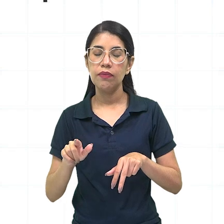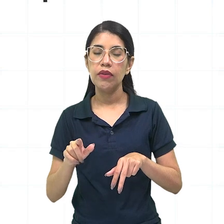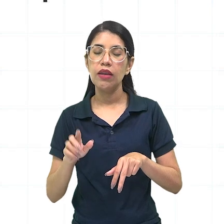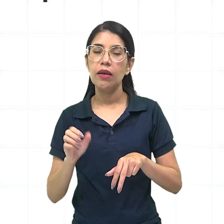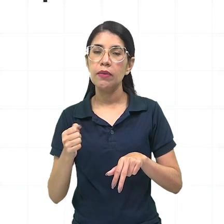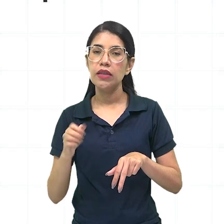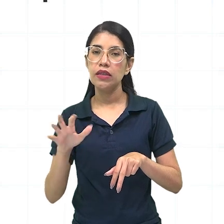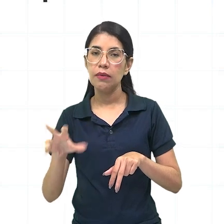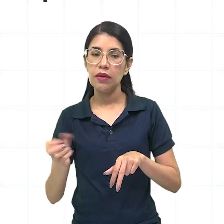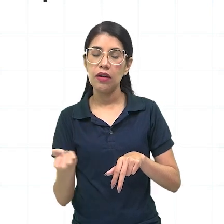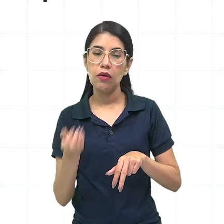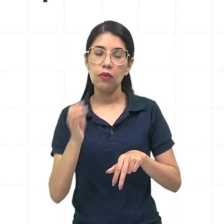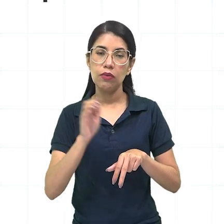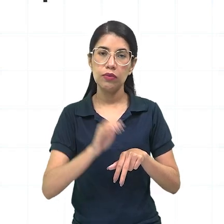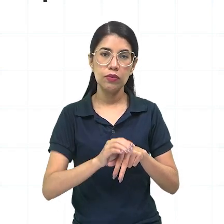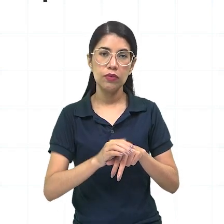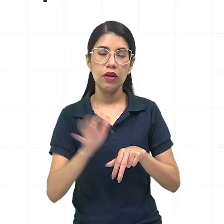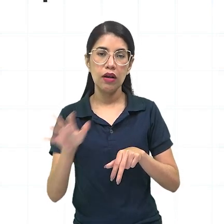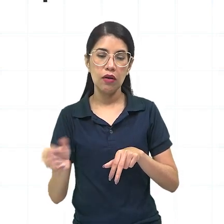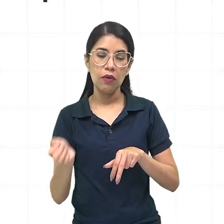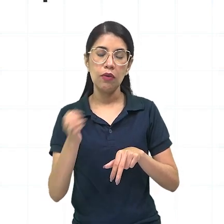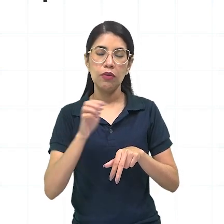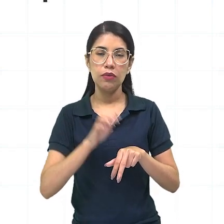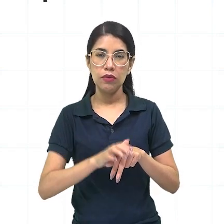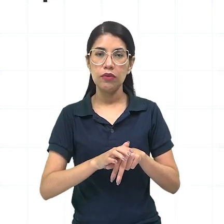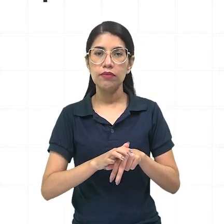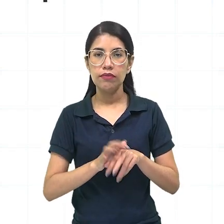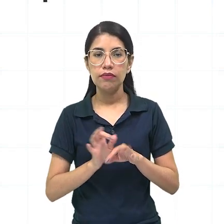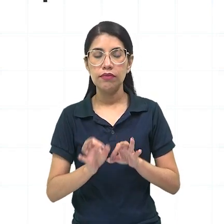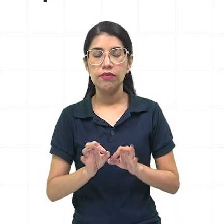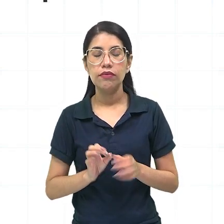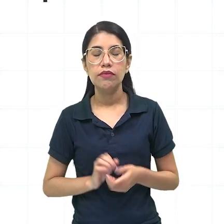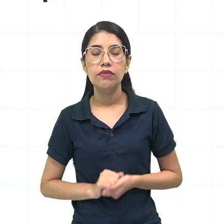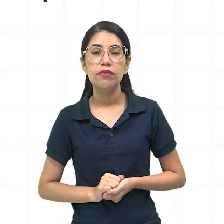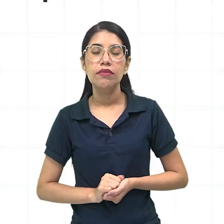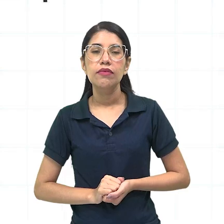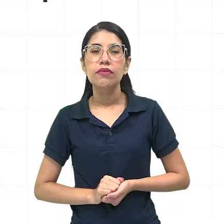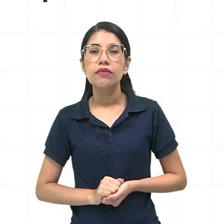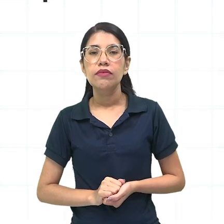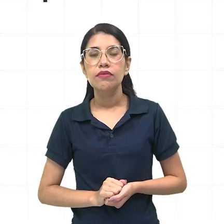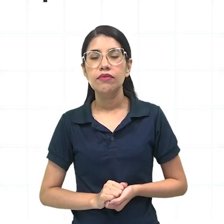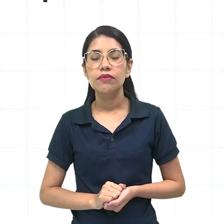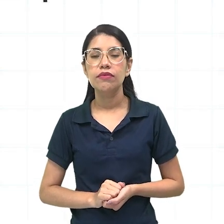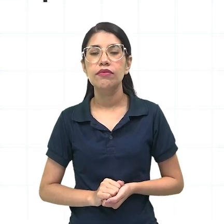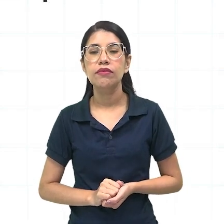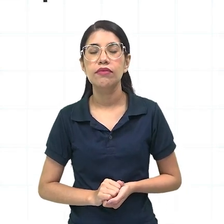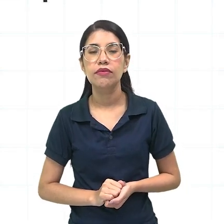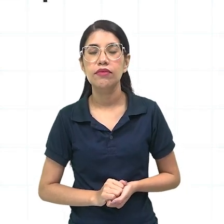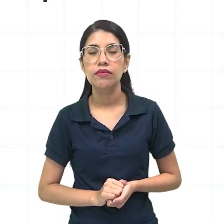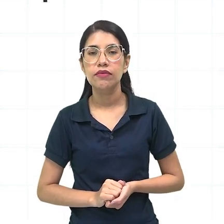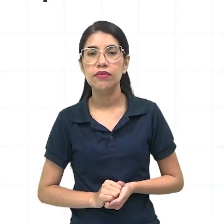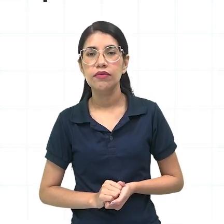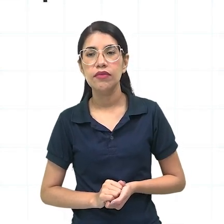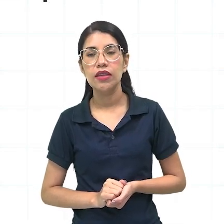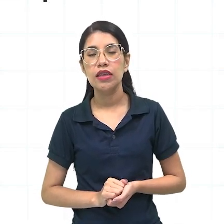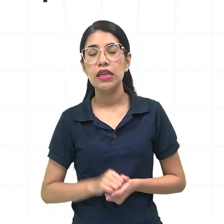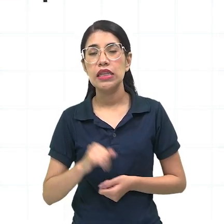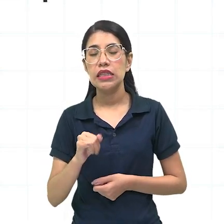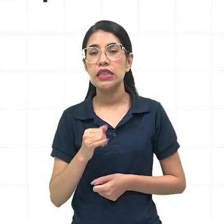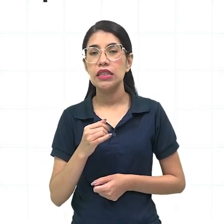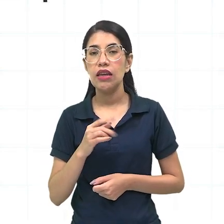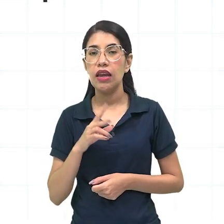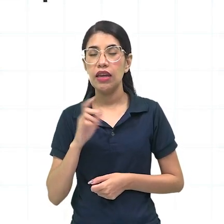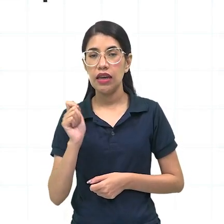para colocar o outro. Deixe o outro lá mesmo e coloque o novo por cima. Tá? Em último caso, quando a hemorragia é